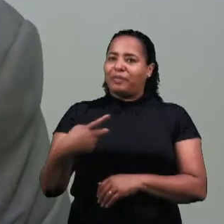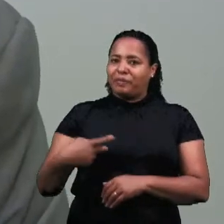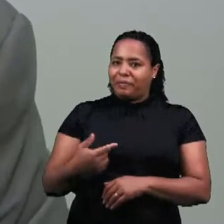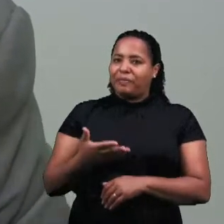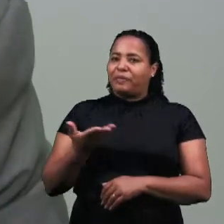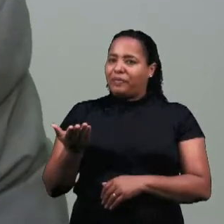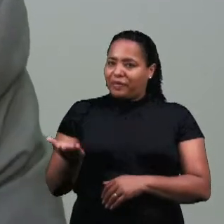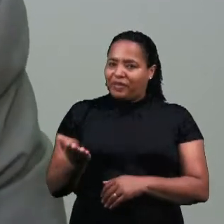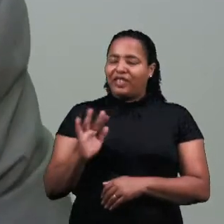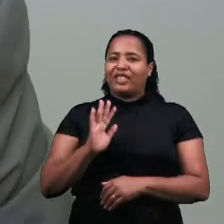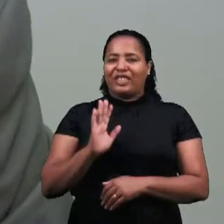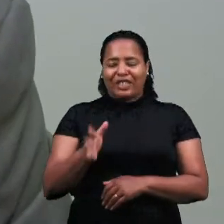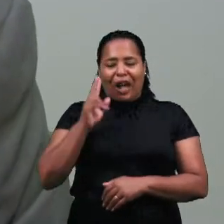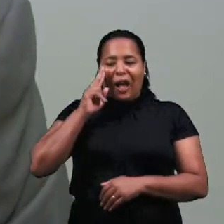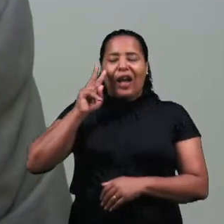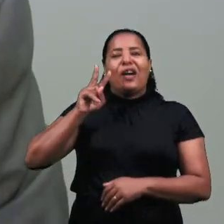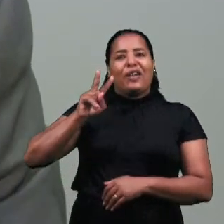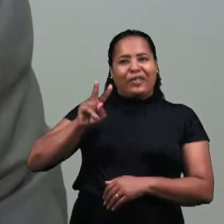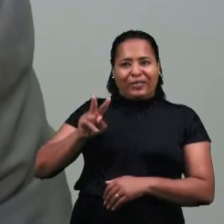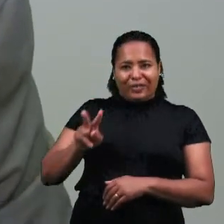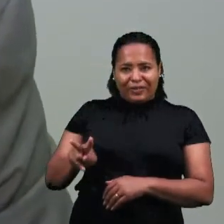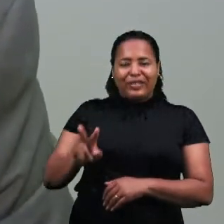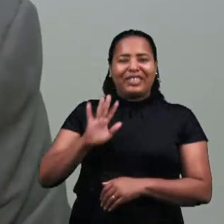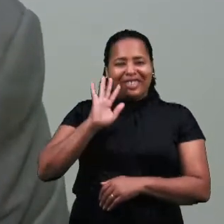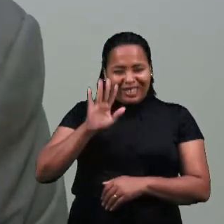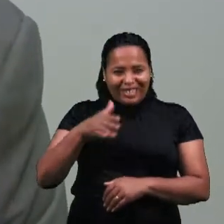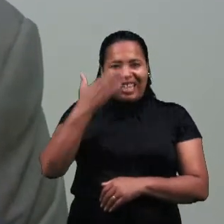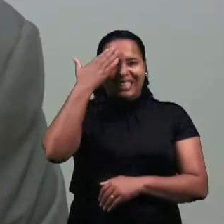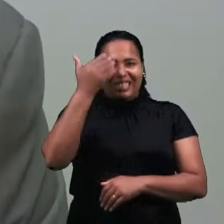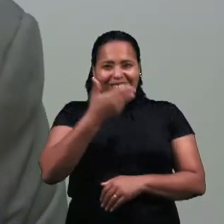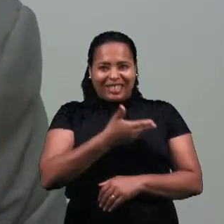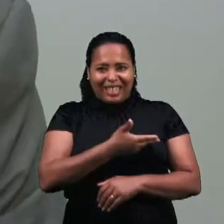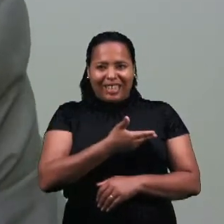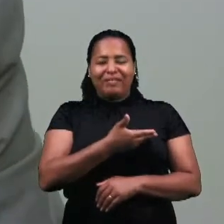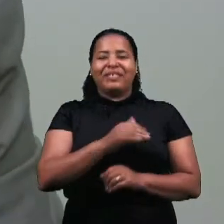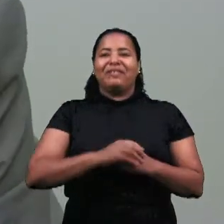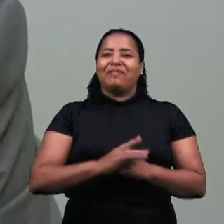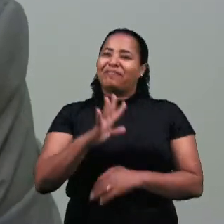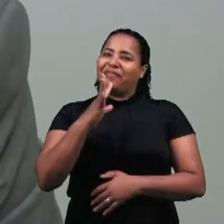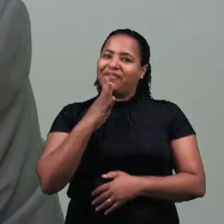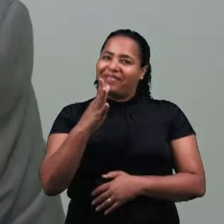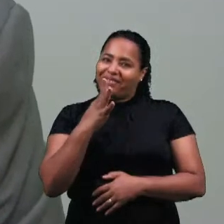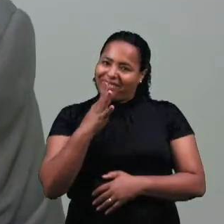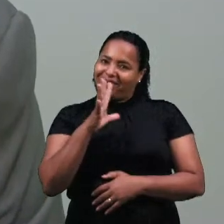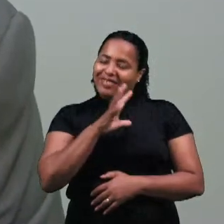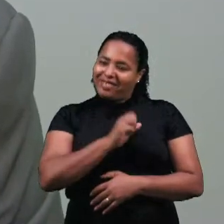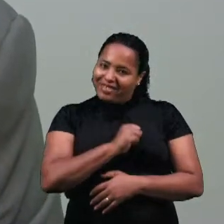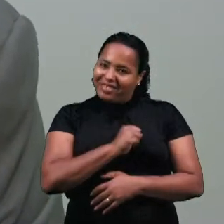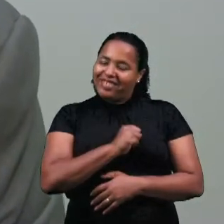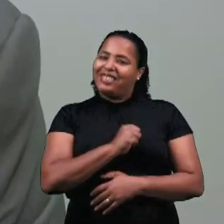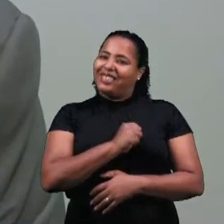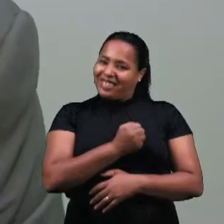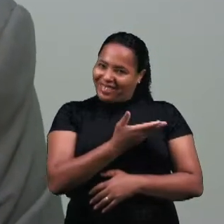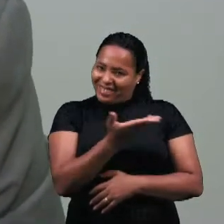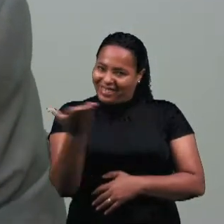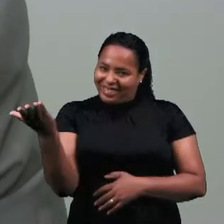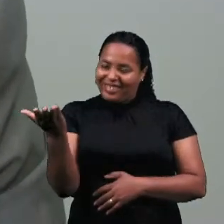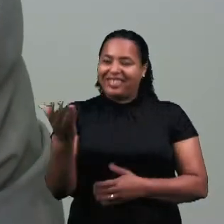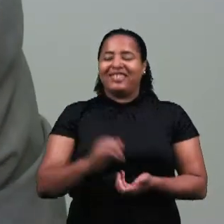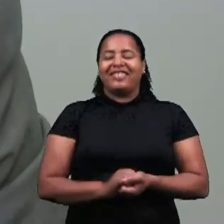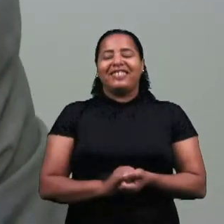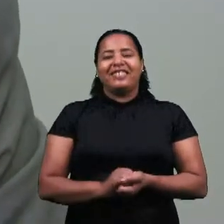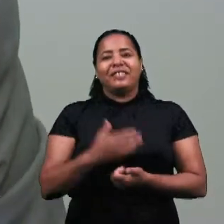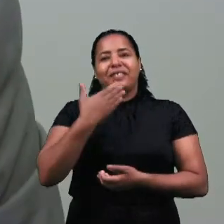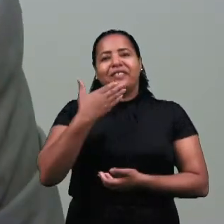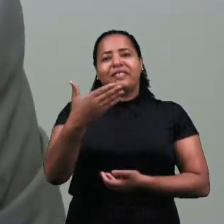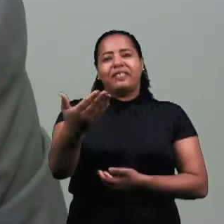tomada aberta aqui, já podem já saber quem é esse pastor, bastante conhecido dos queridos e amados irmãos. E nós pedimos